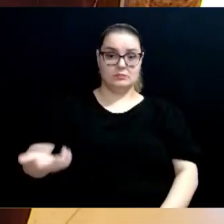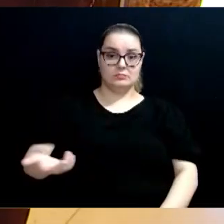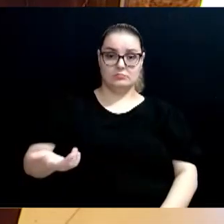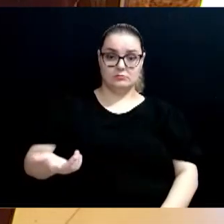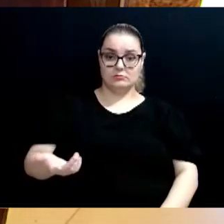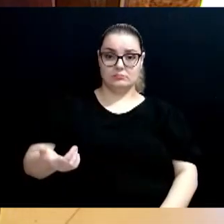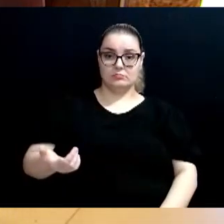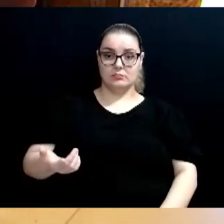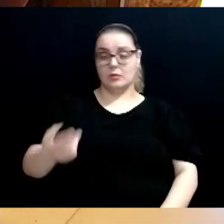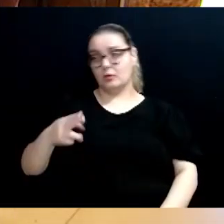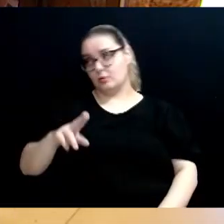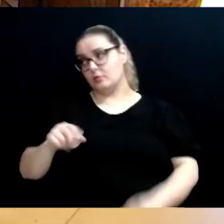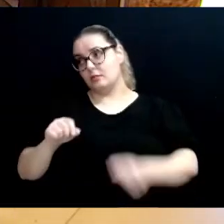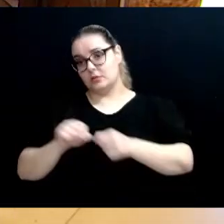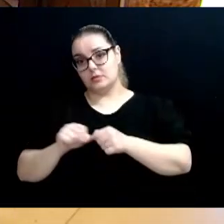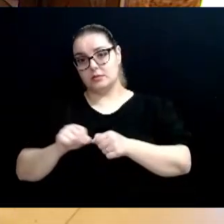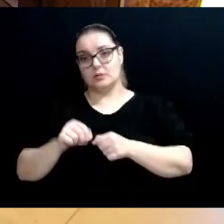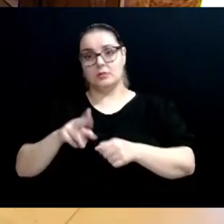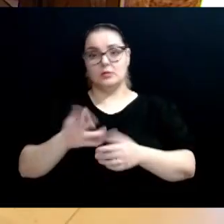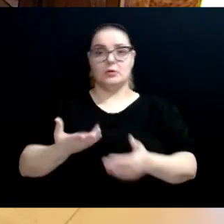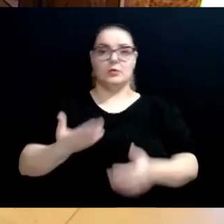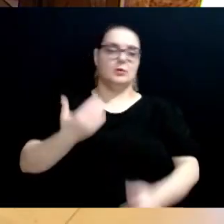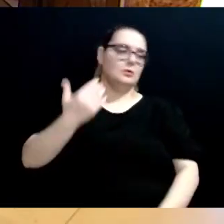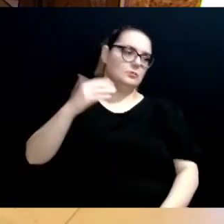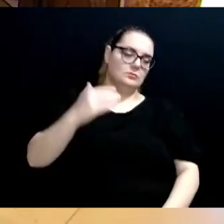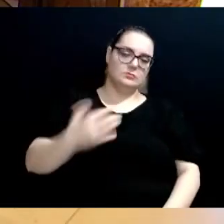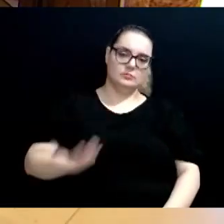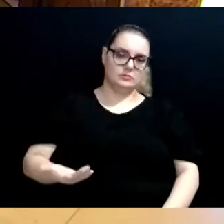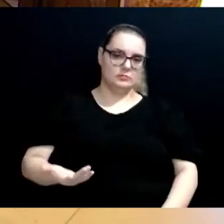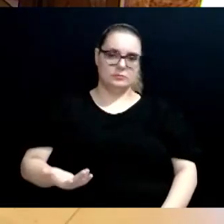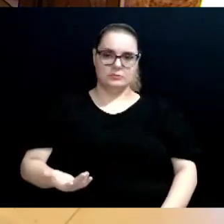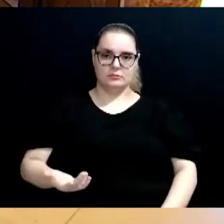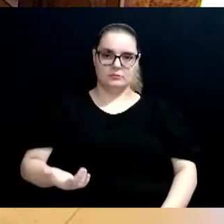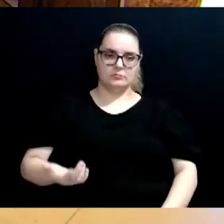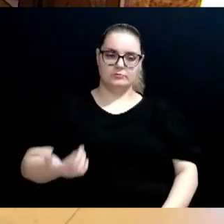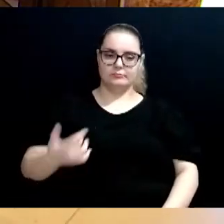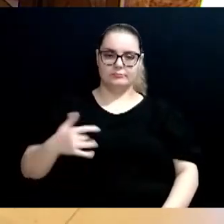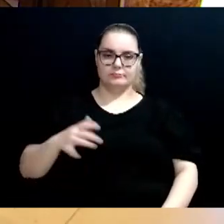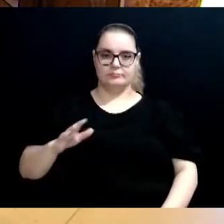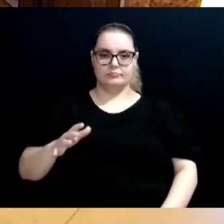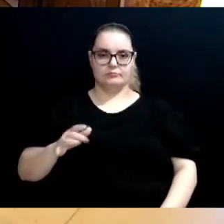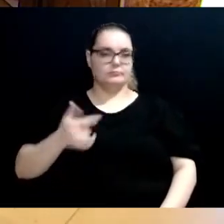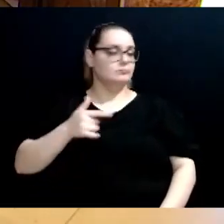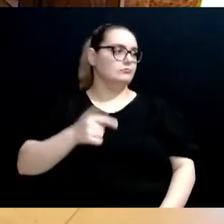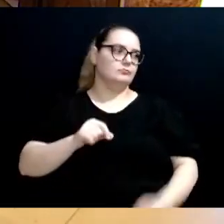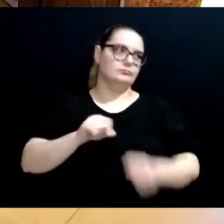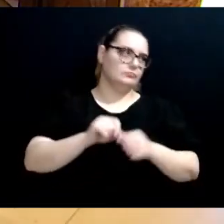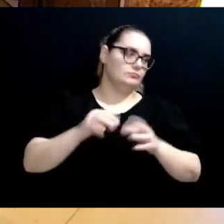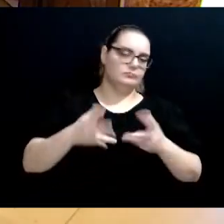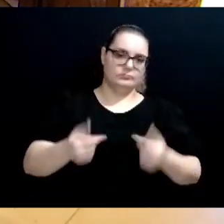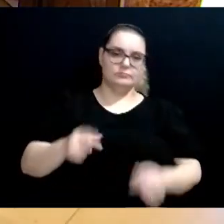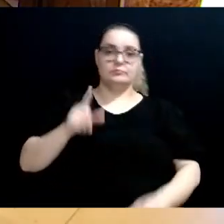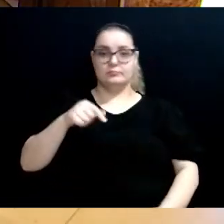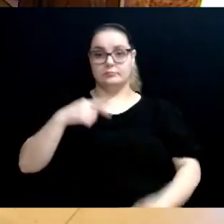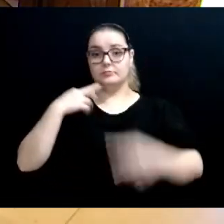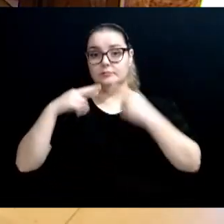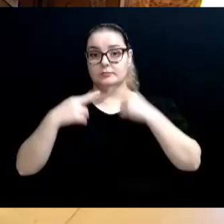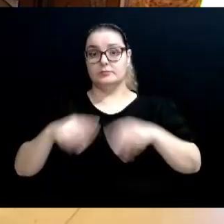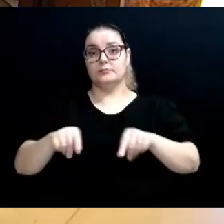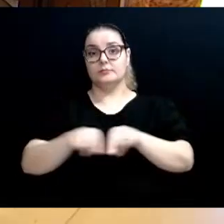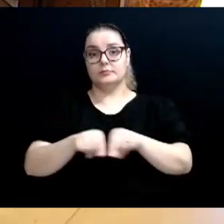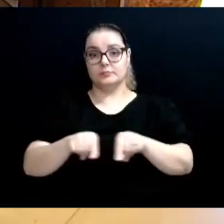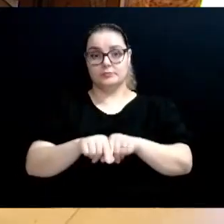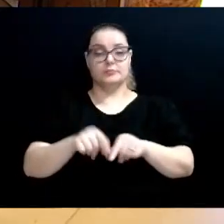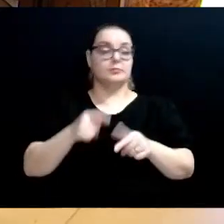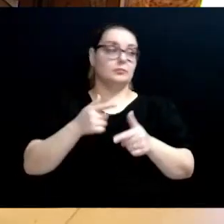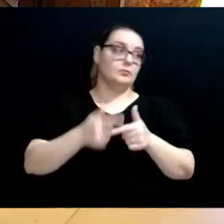coisas, mas eu não tinha o tempo, ou eu fazia, ou eu ficava postando. Eu não sou uma pessoa muito... Não dava tempo de fazer, não. Dava fazer que tudo. É